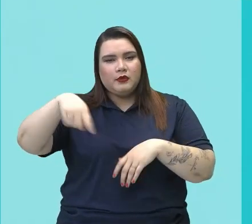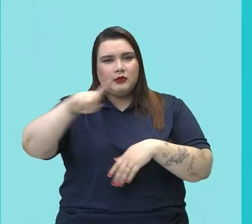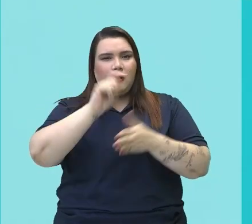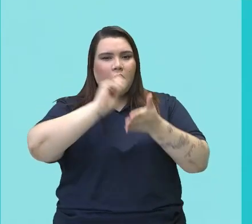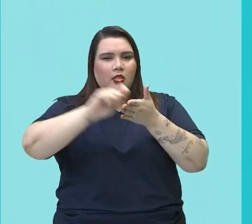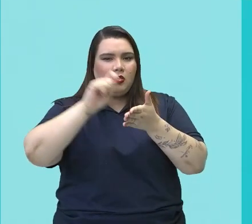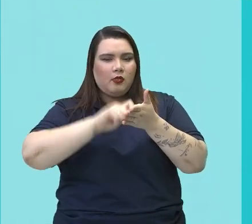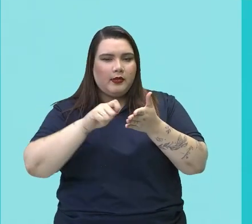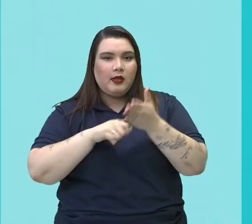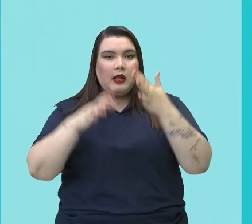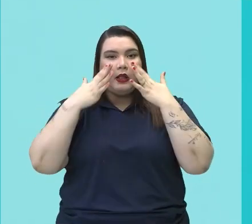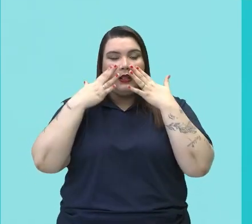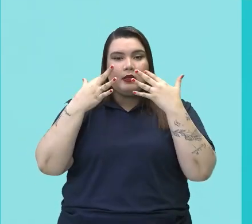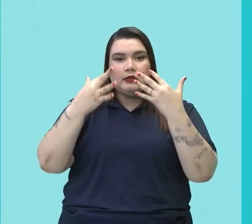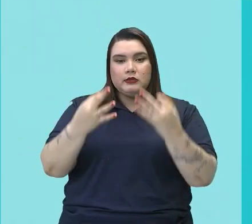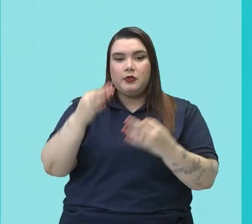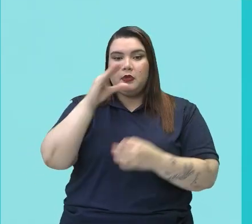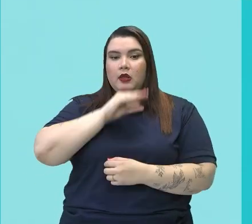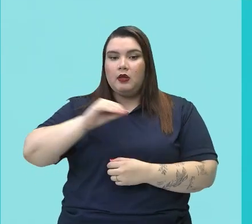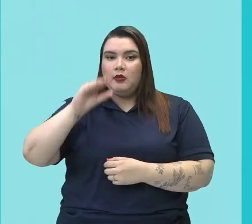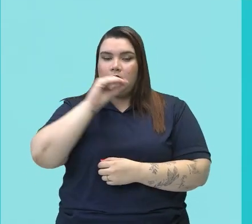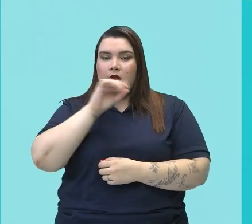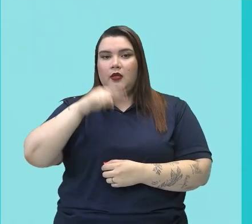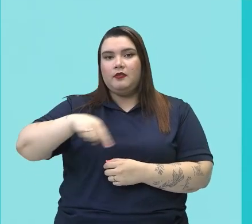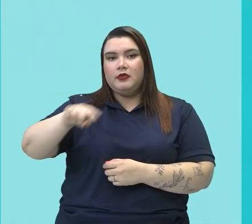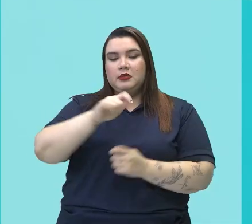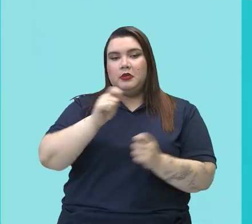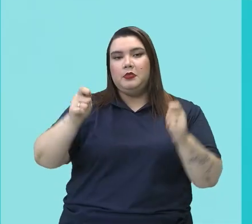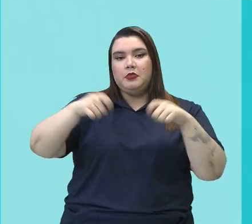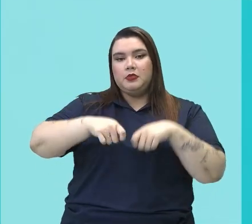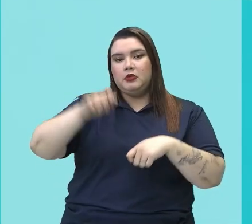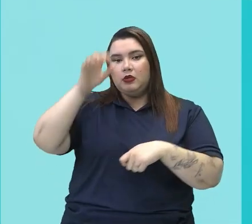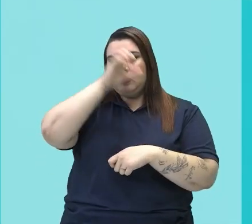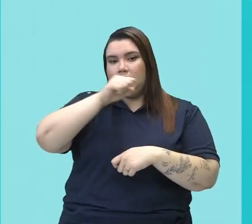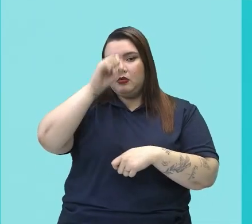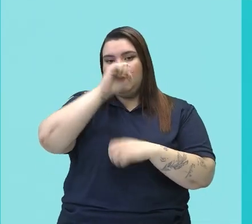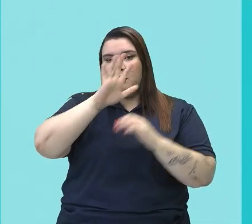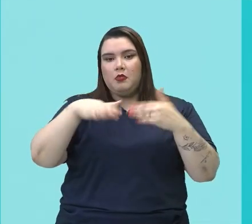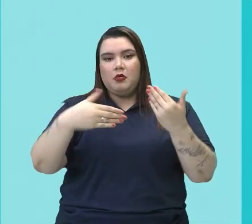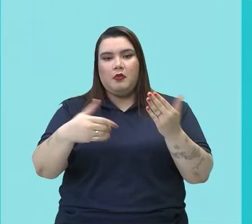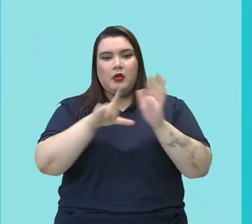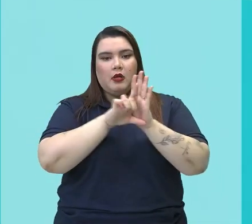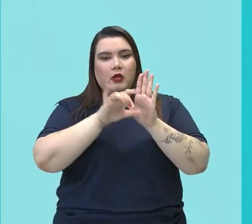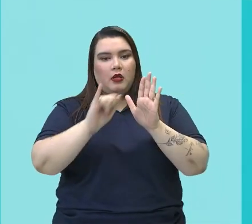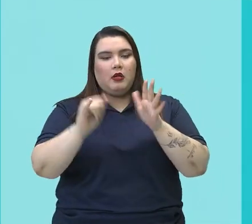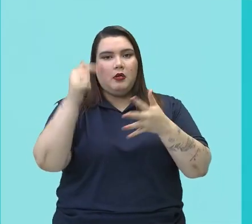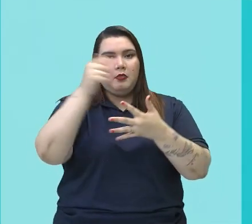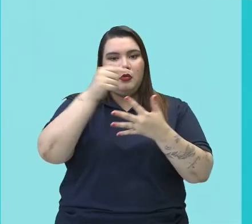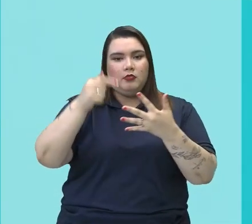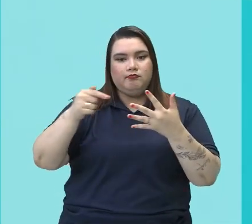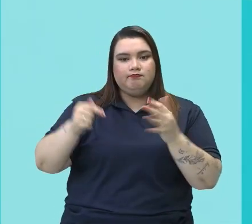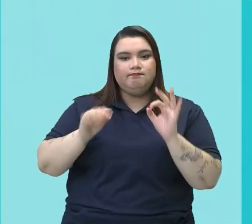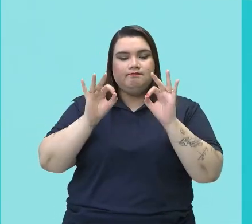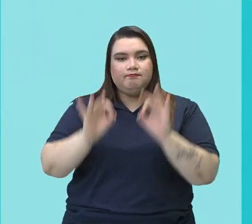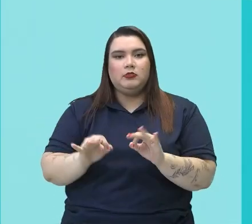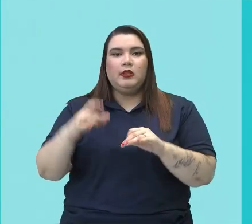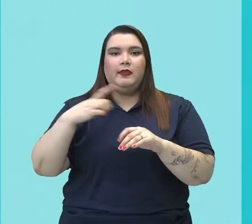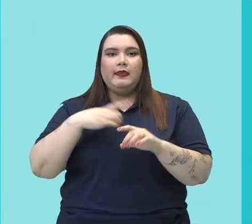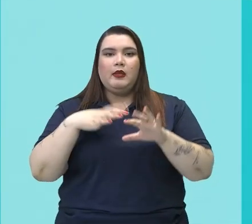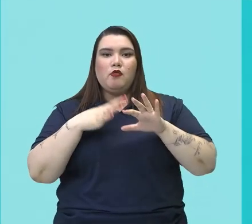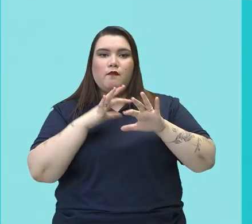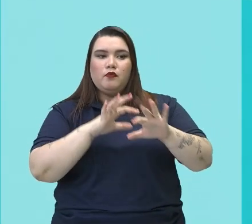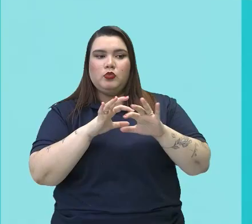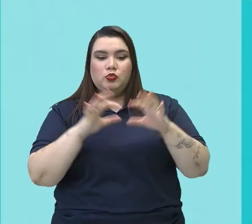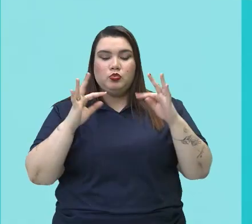prestando atenção na pronúncia também, para que vocês aprendam e vejam aí quantas dessas leis, de fato, ela nos atinge, né? Elas